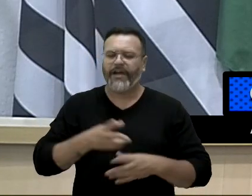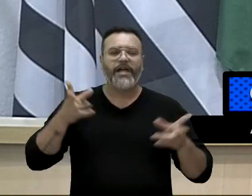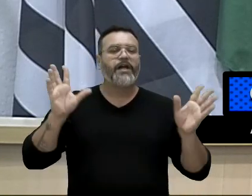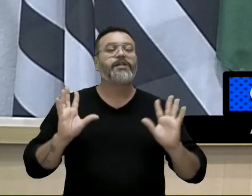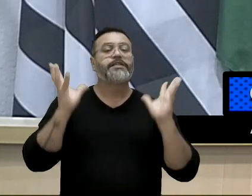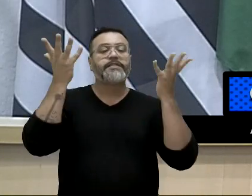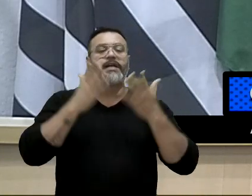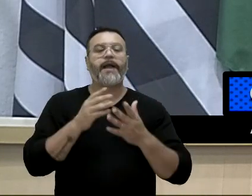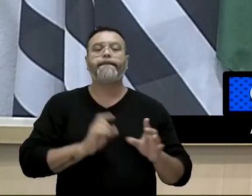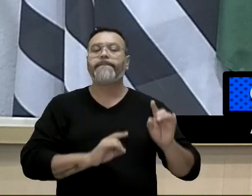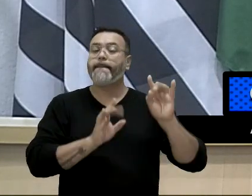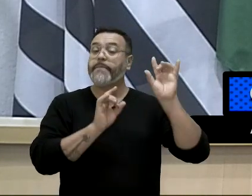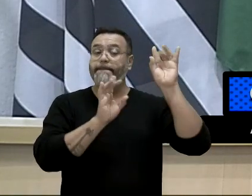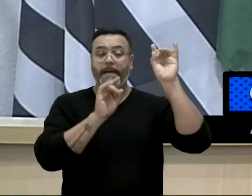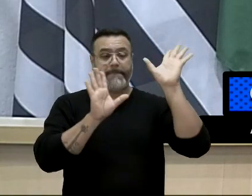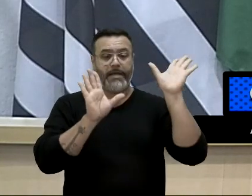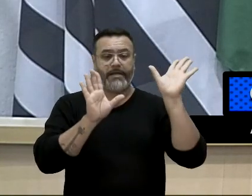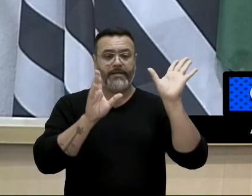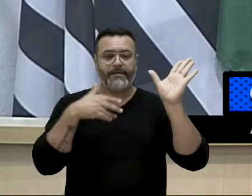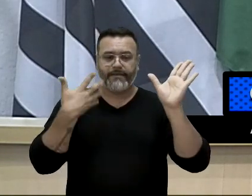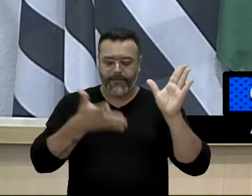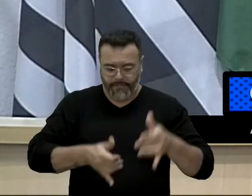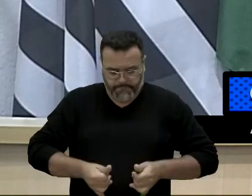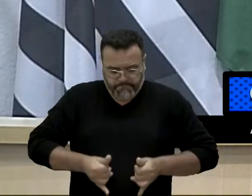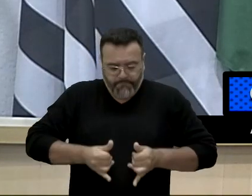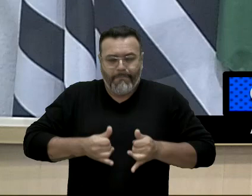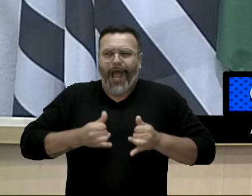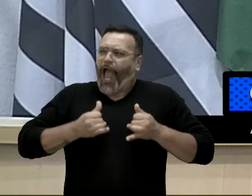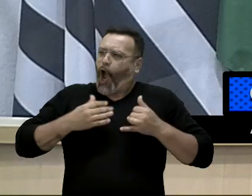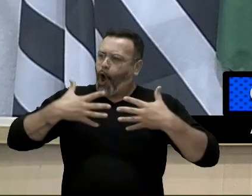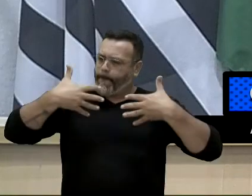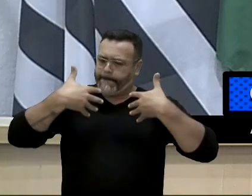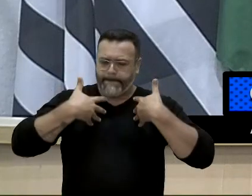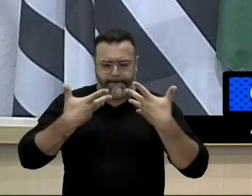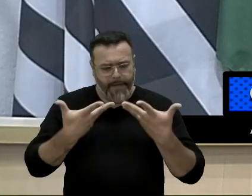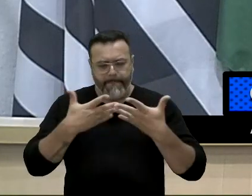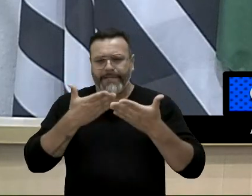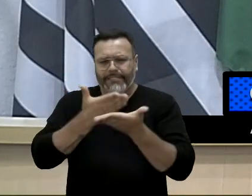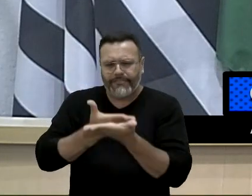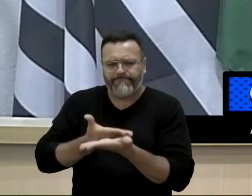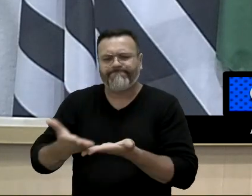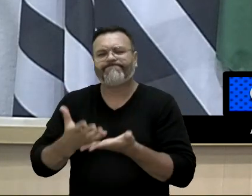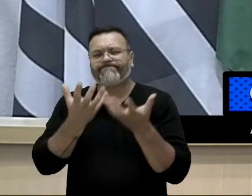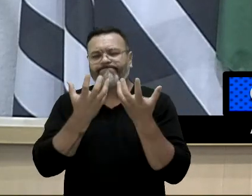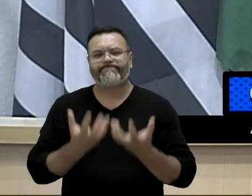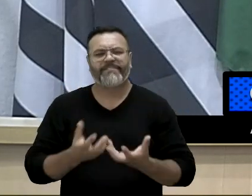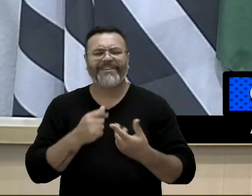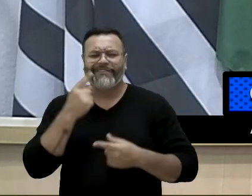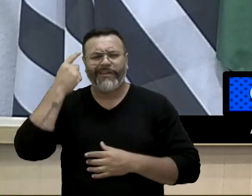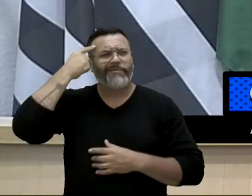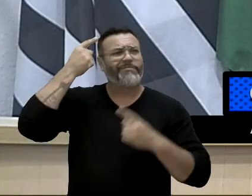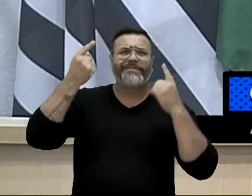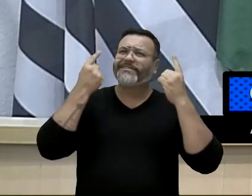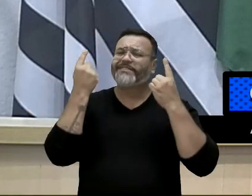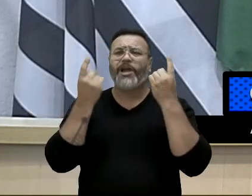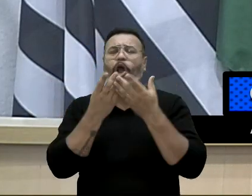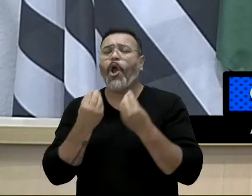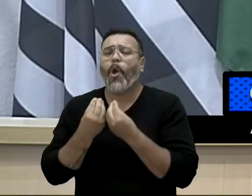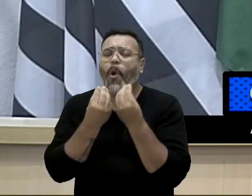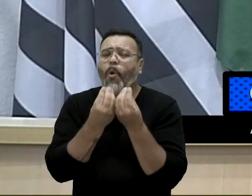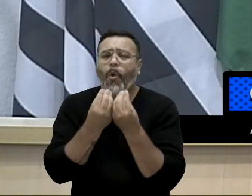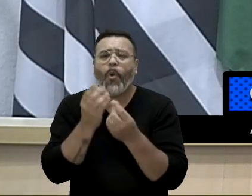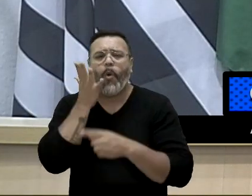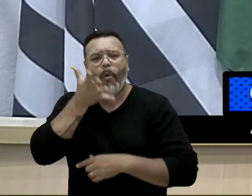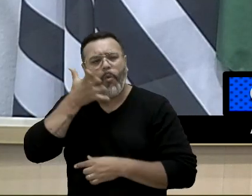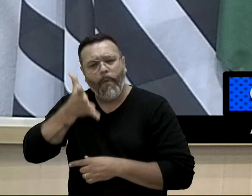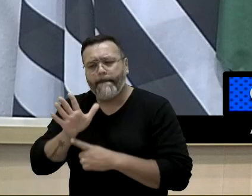especial. É uma honra e eu queria começar, fiquei pensando, né, como que eu ia trazer a minha fala para cá, e eu me